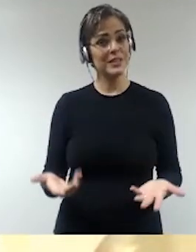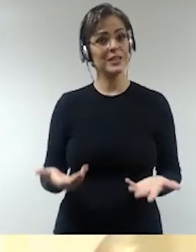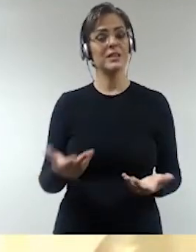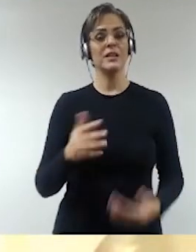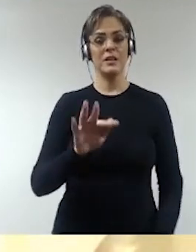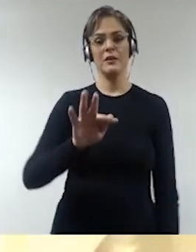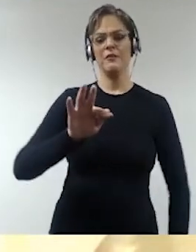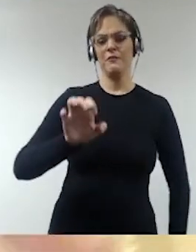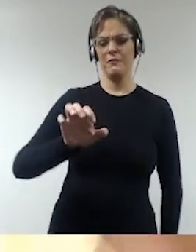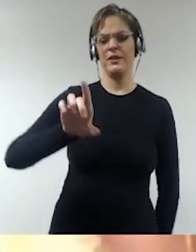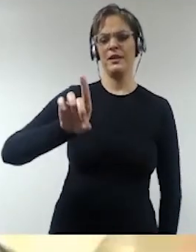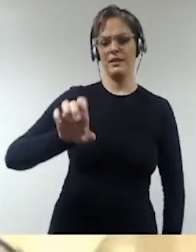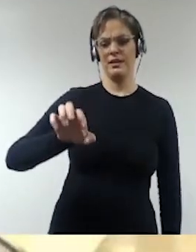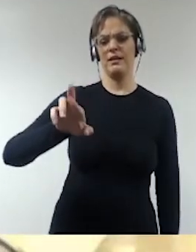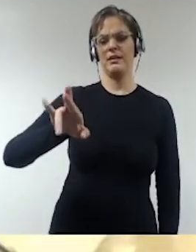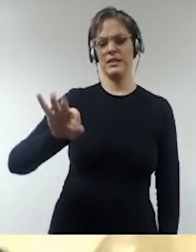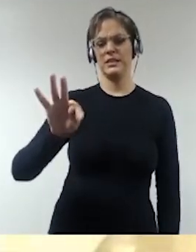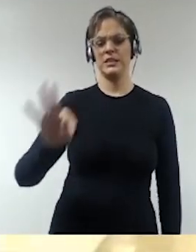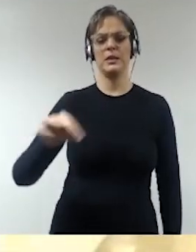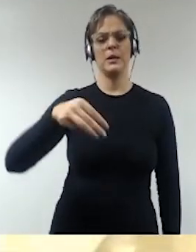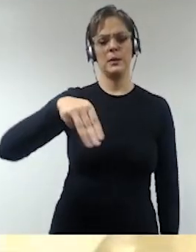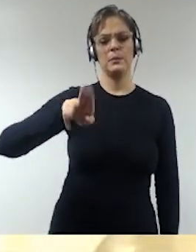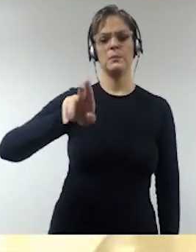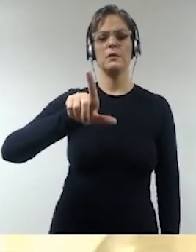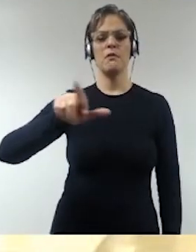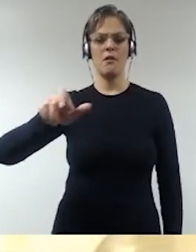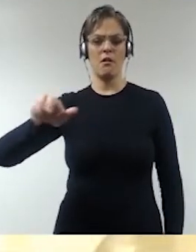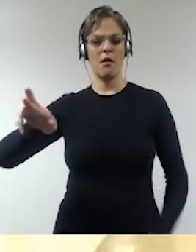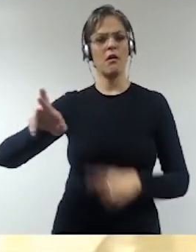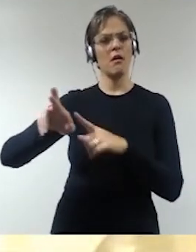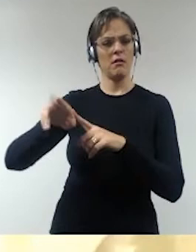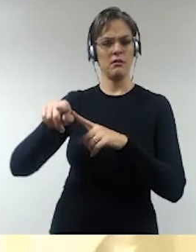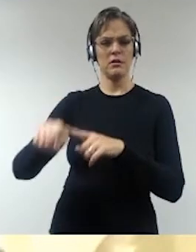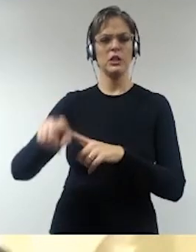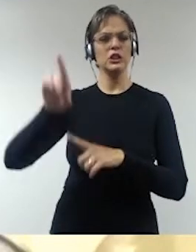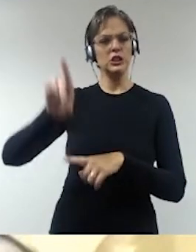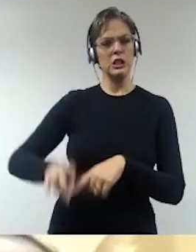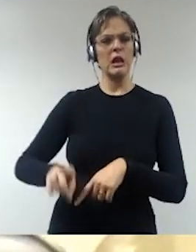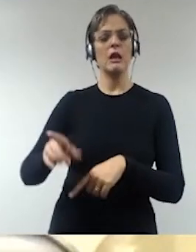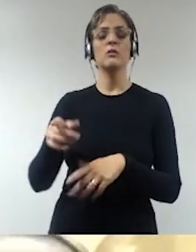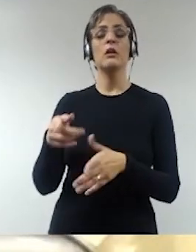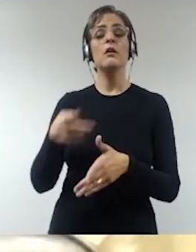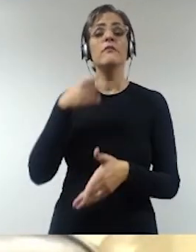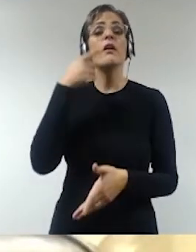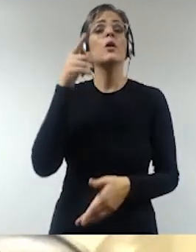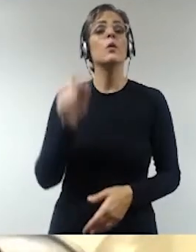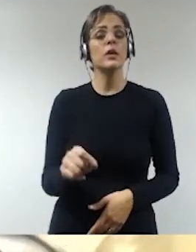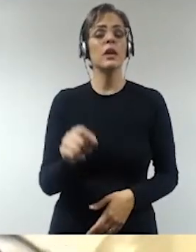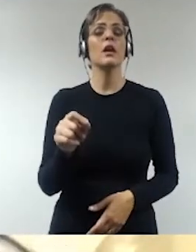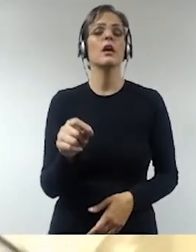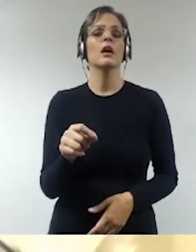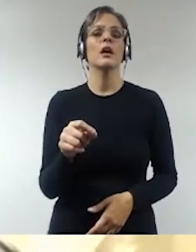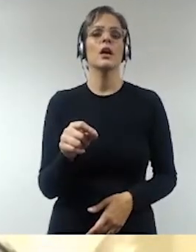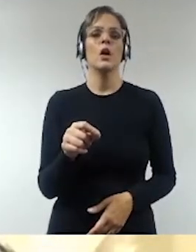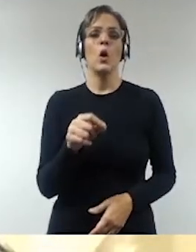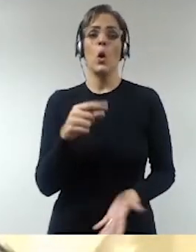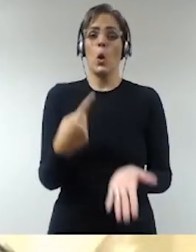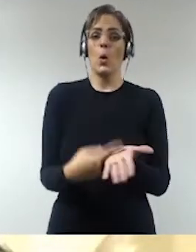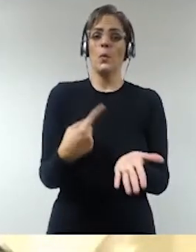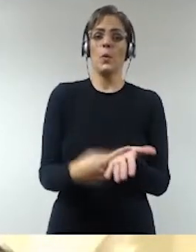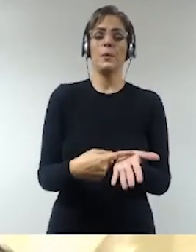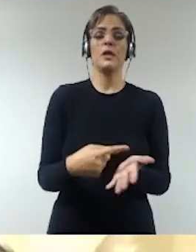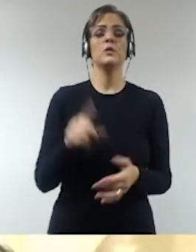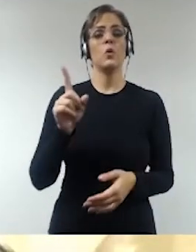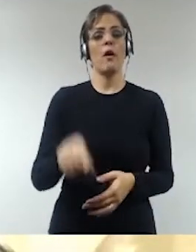Friedrich Miller, naquela teoria estruturante do direito, ele já dizia que o compromisso dos juízes centraliza-se na concretização